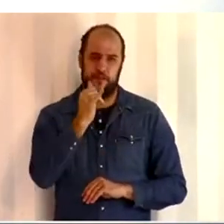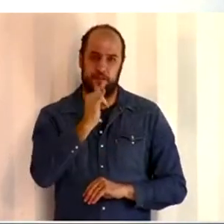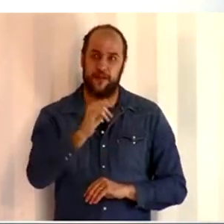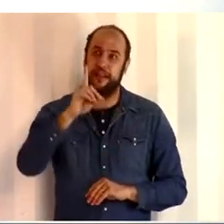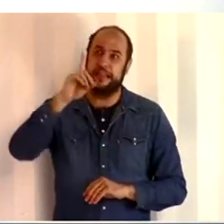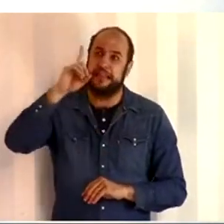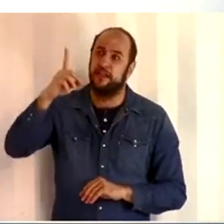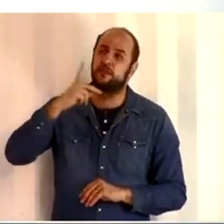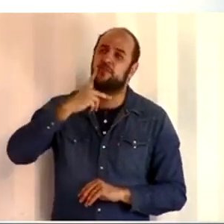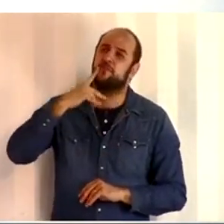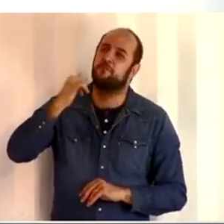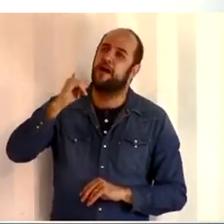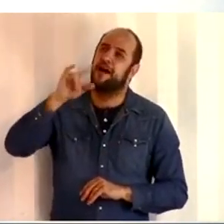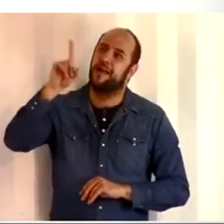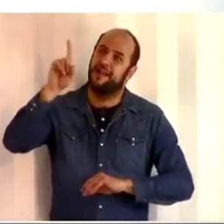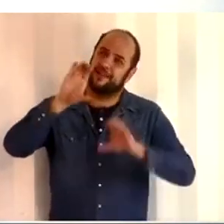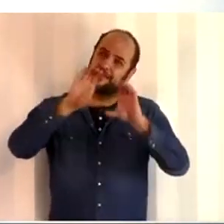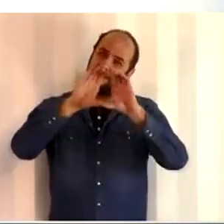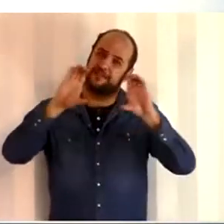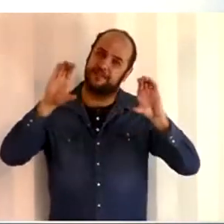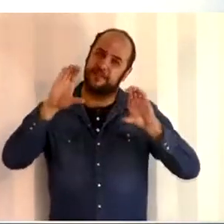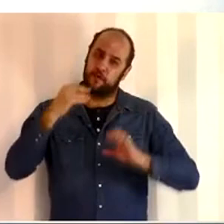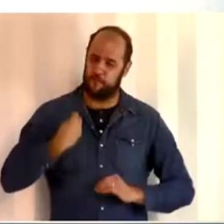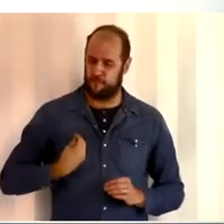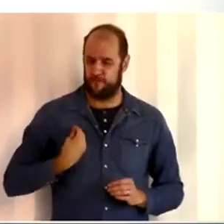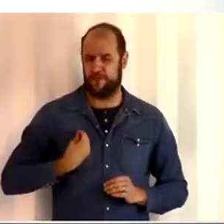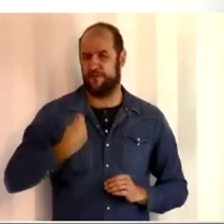Céu está presente na sua vida.